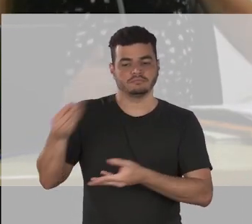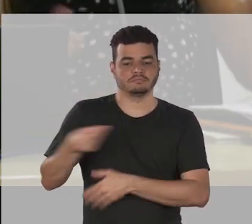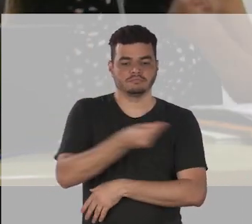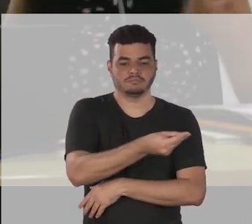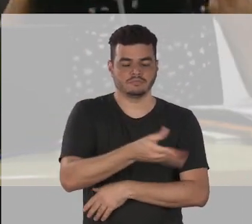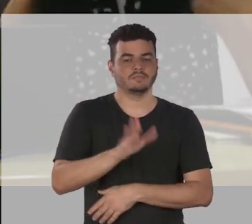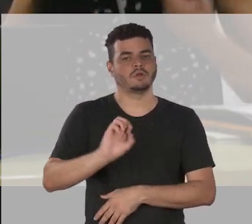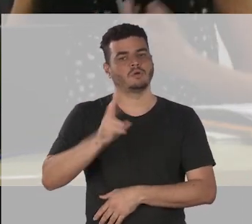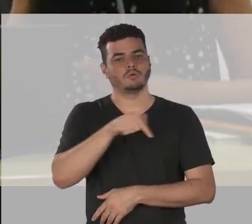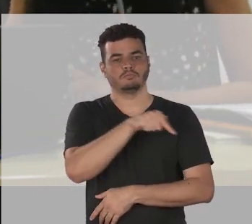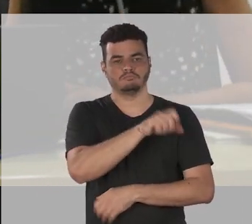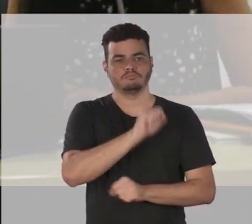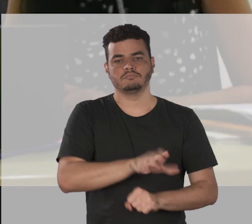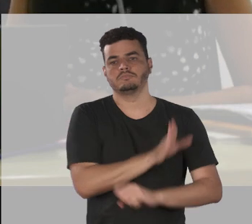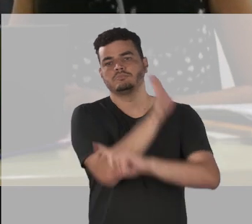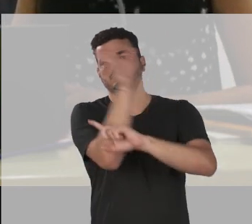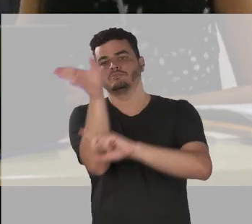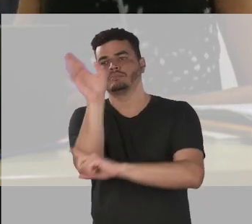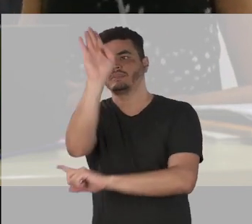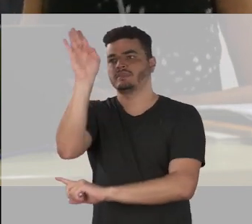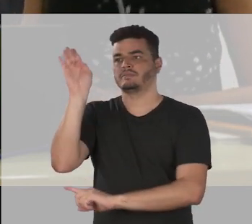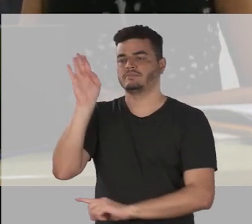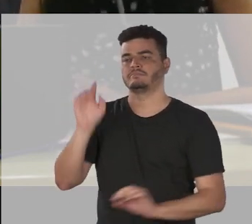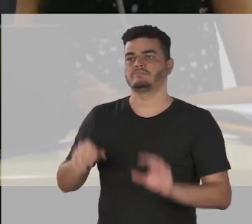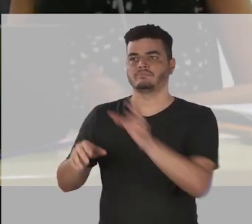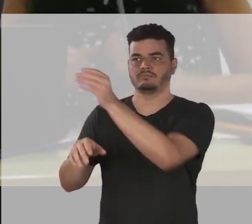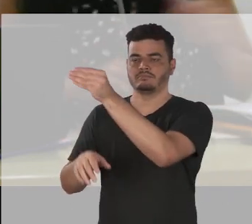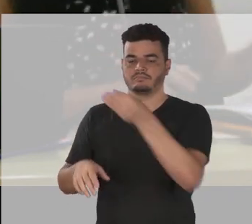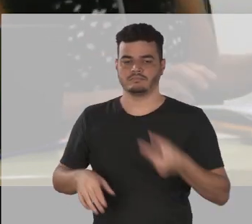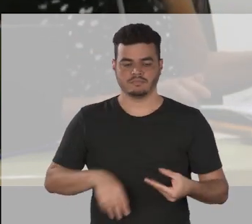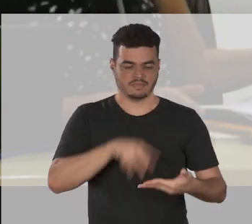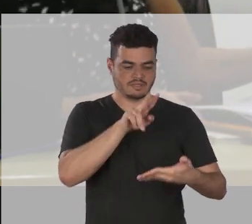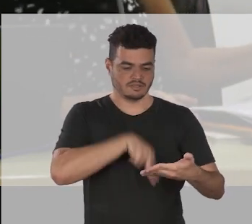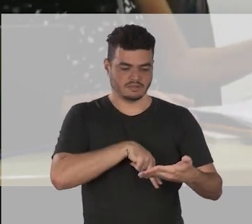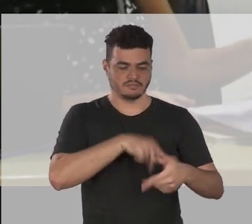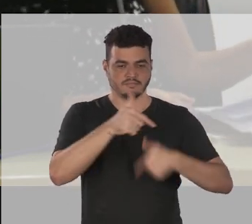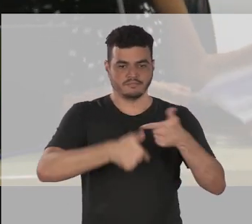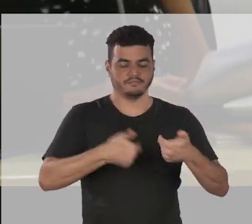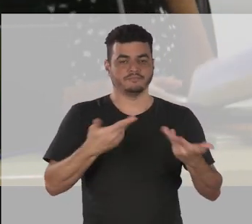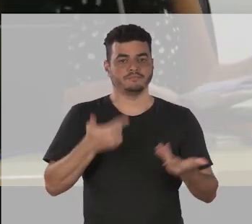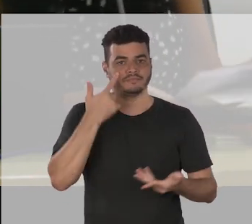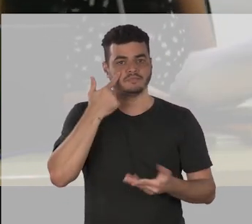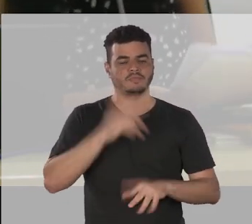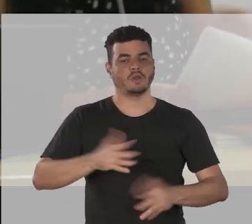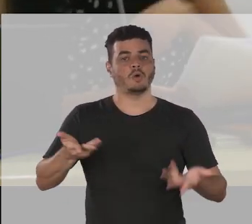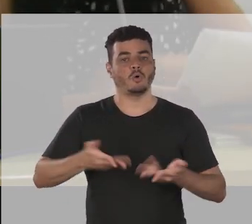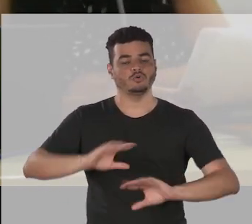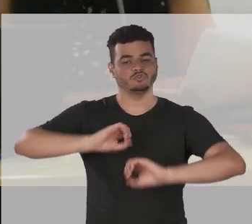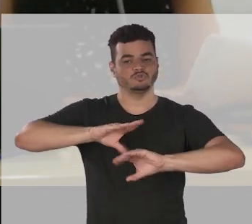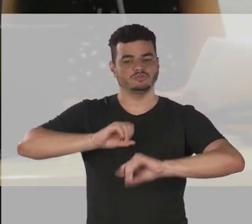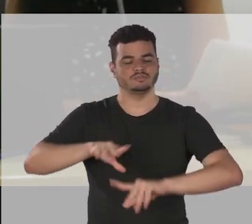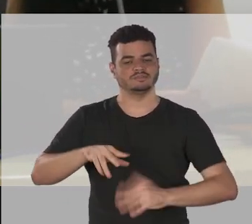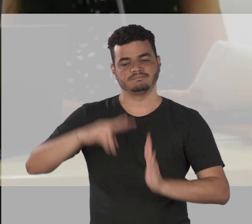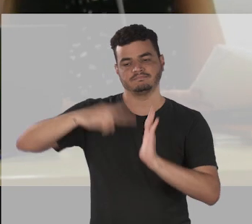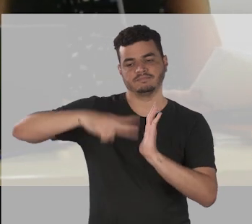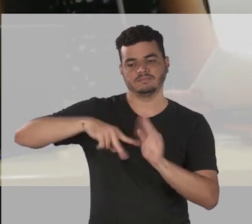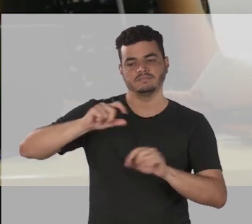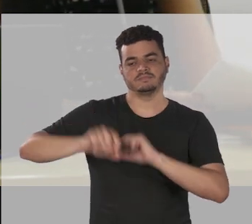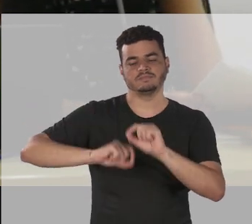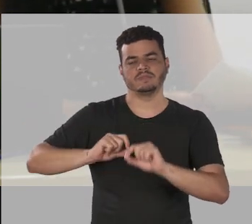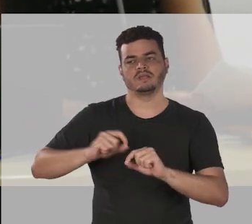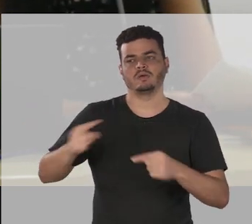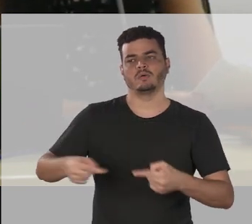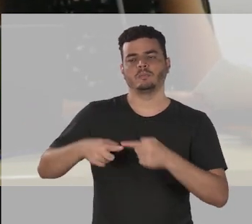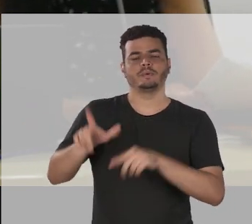são livros que chegam nas bibliotecas e os professores, assim, podem trabalhá-los. Então, o ensino da